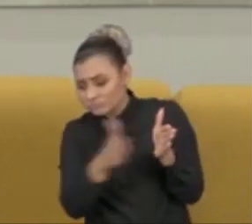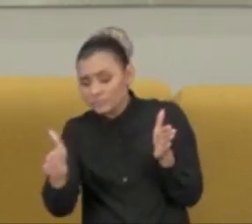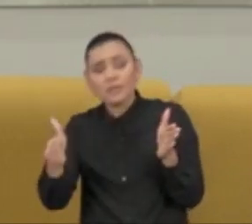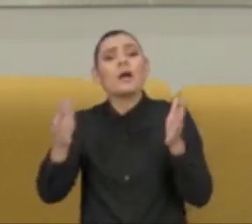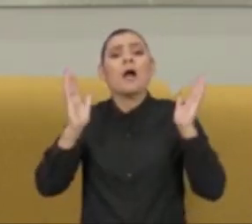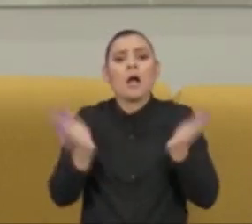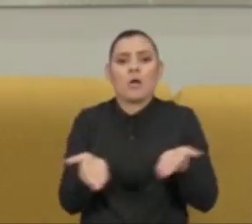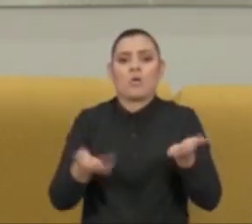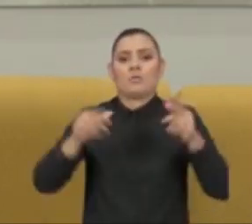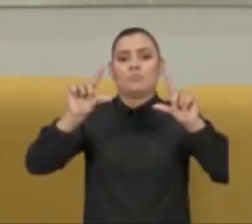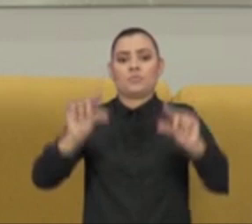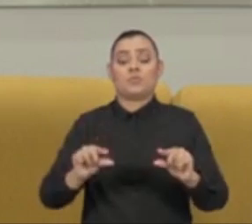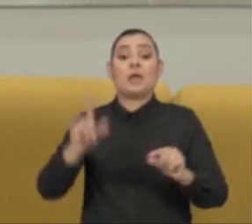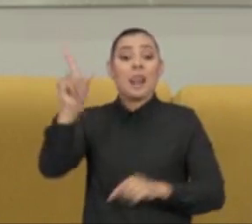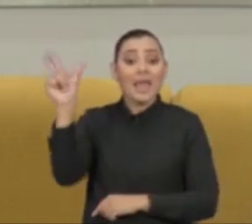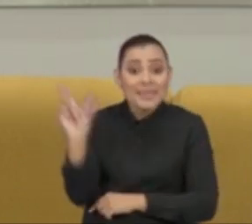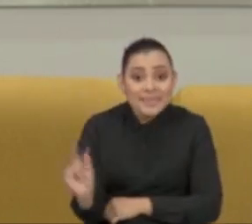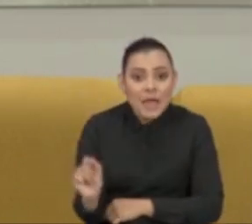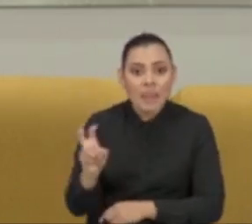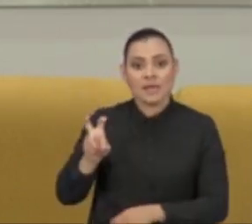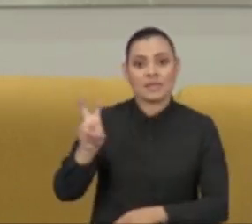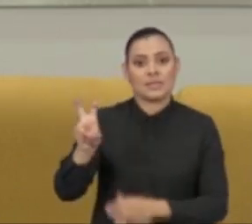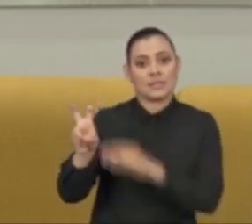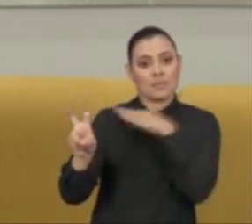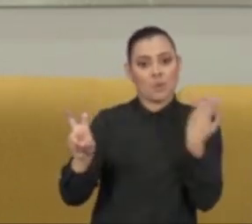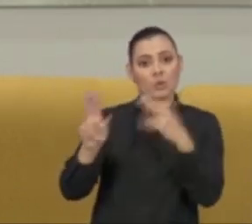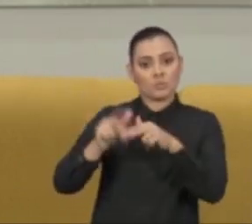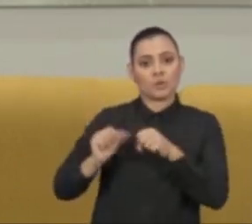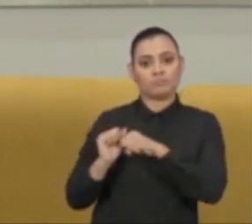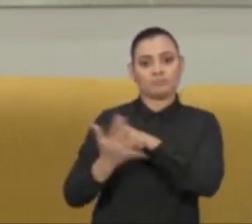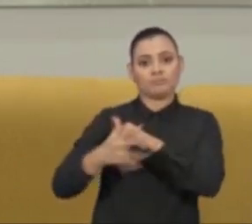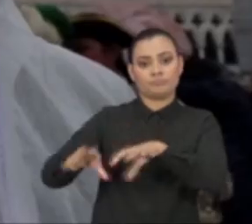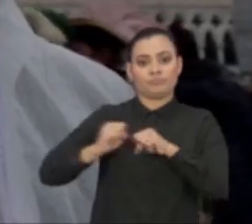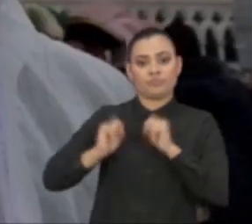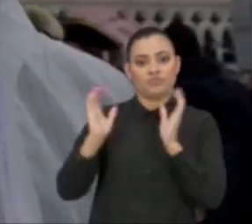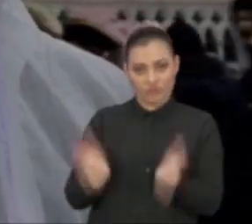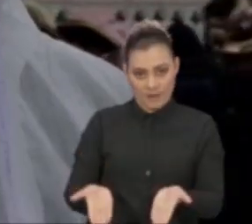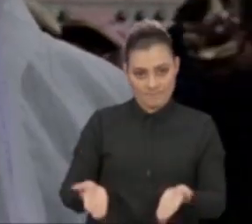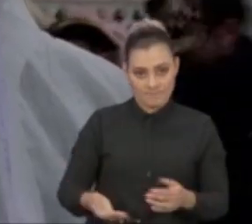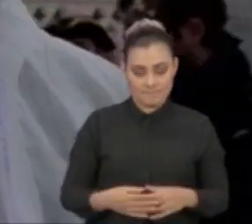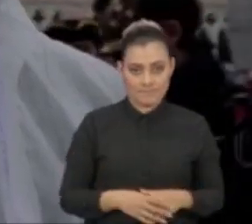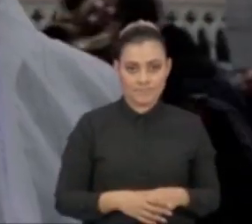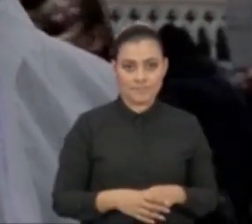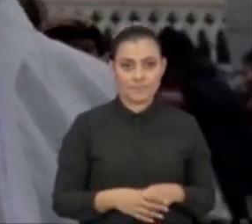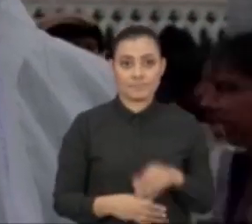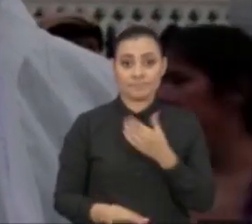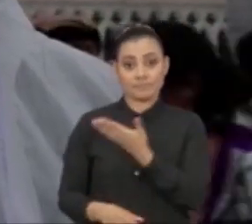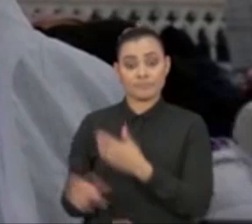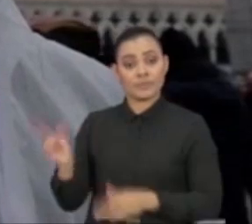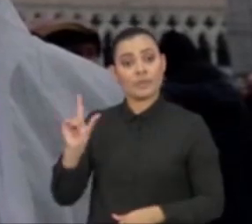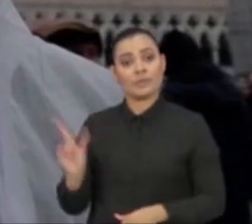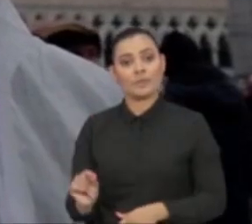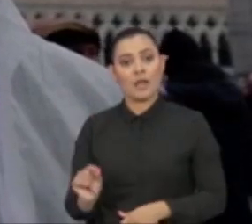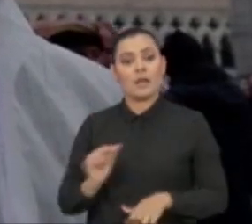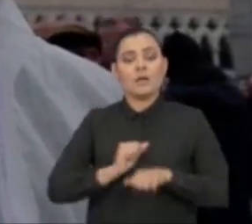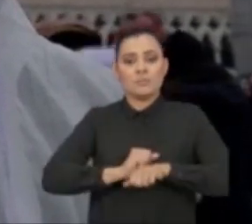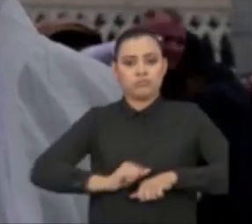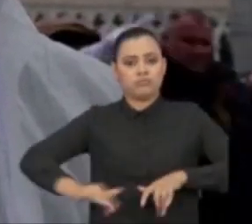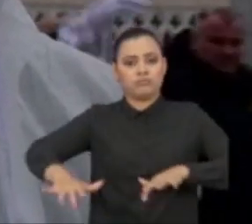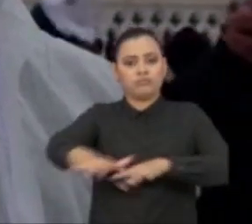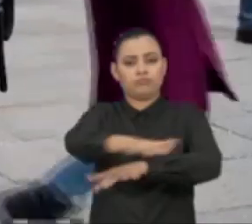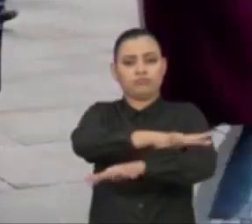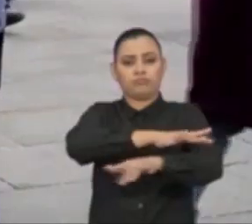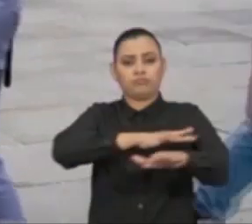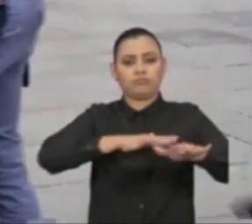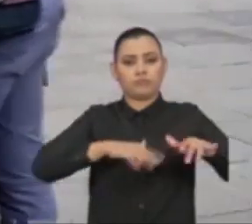foi confirmada na Itália a 5ª morte pelo Covid-19. Na Itália, há um surto da doença no norte